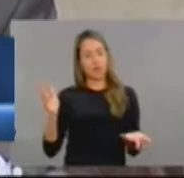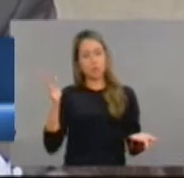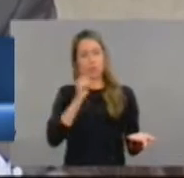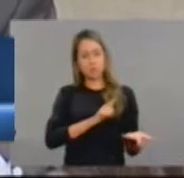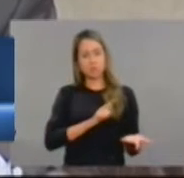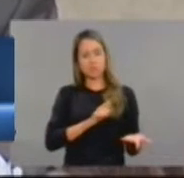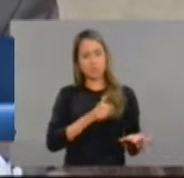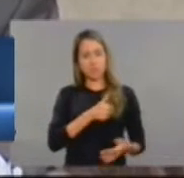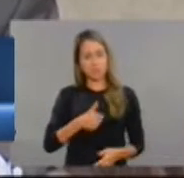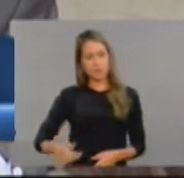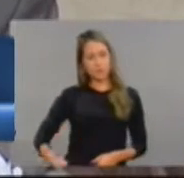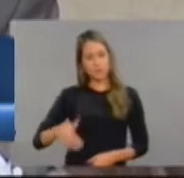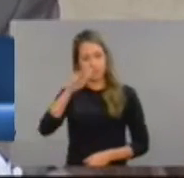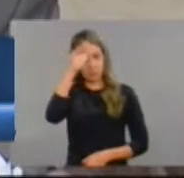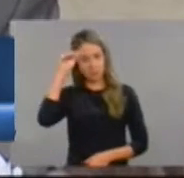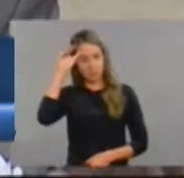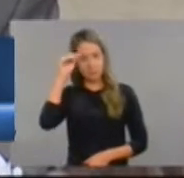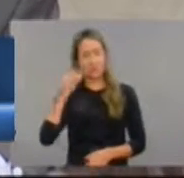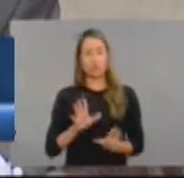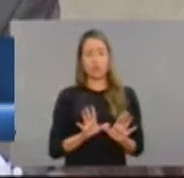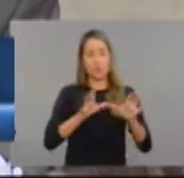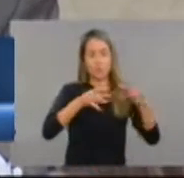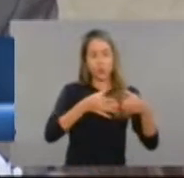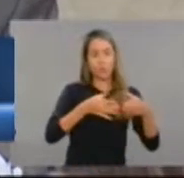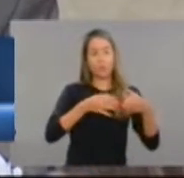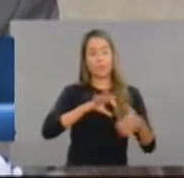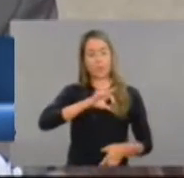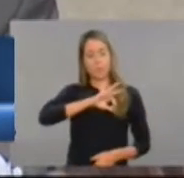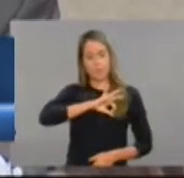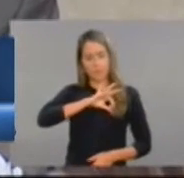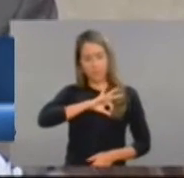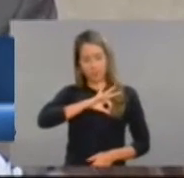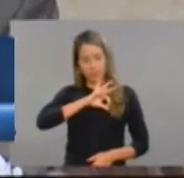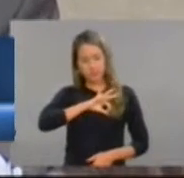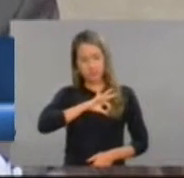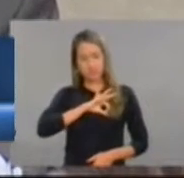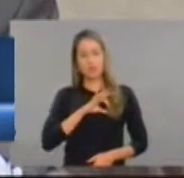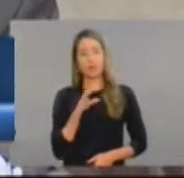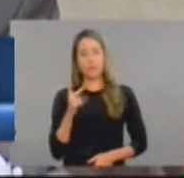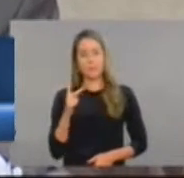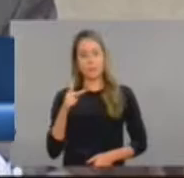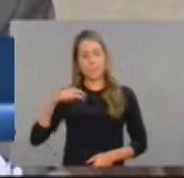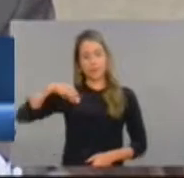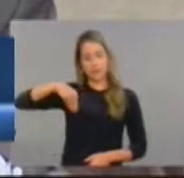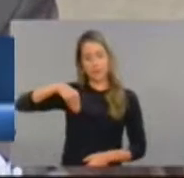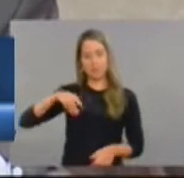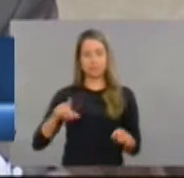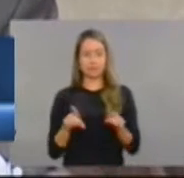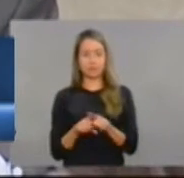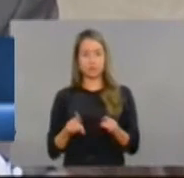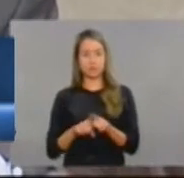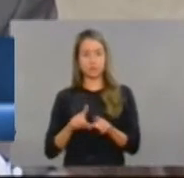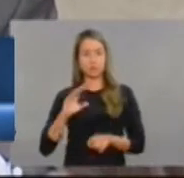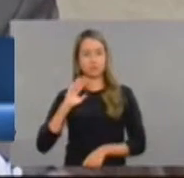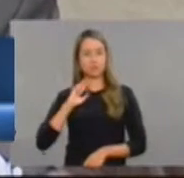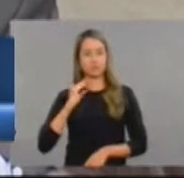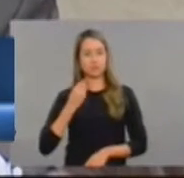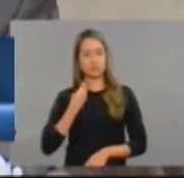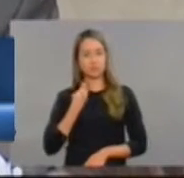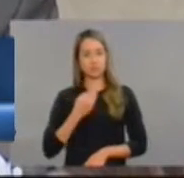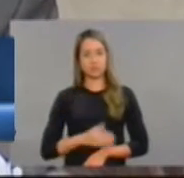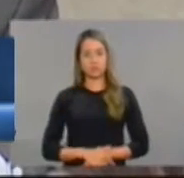trabalho da da da Polícia Militar através do comando não só o comando capitaneado pelo comando mas toda a